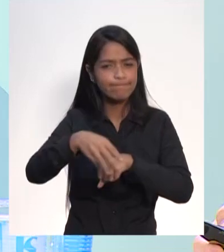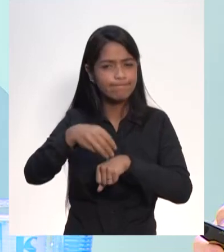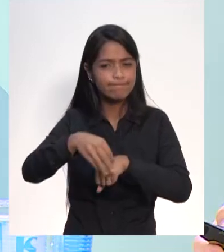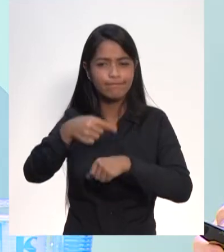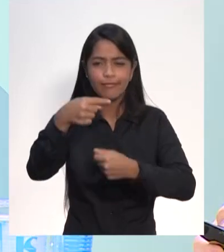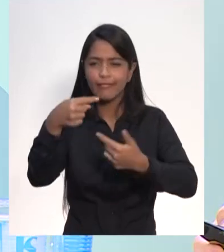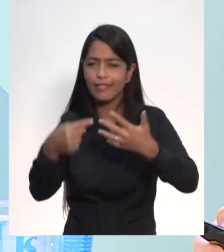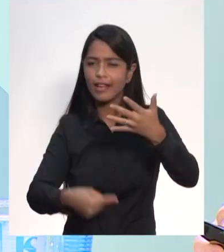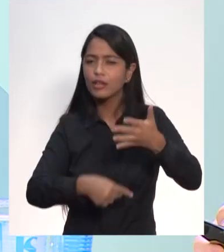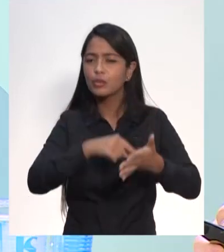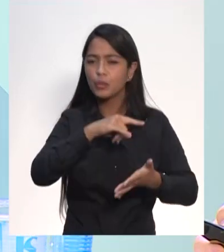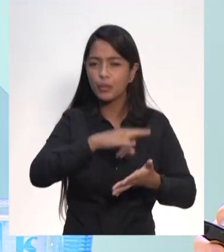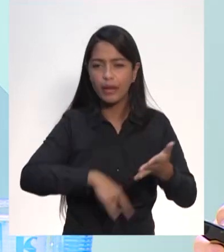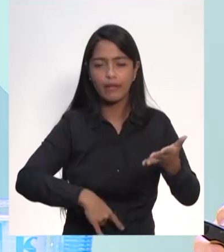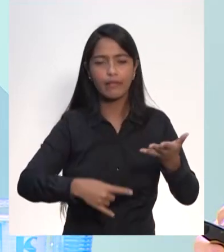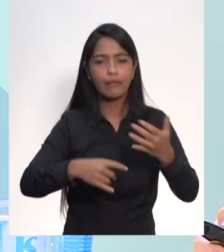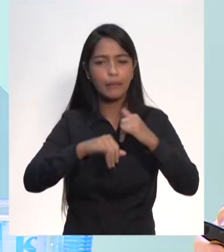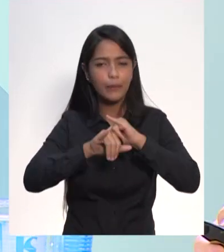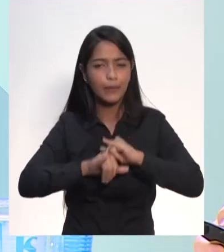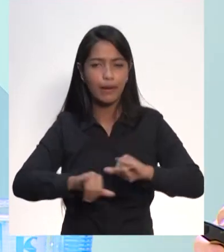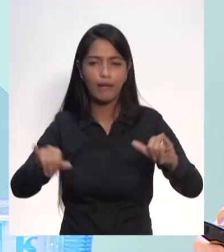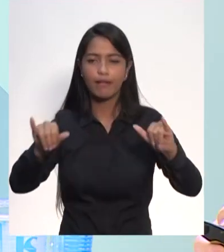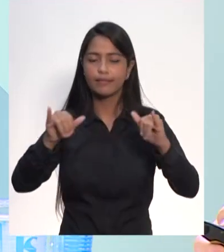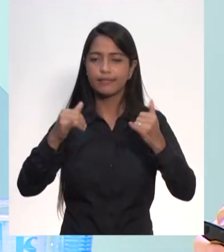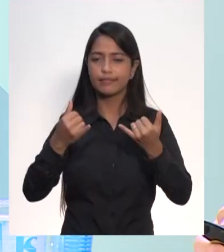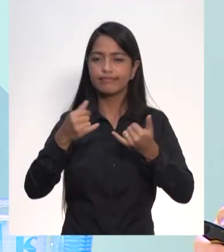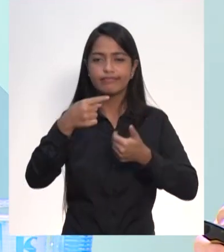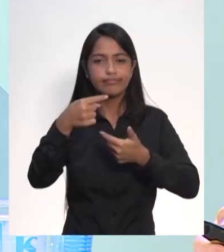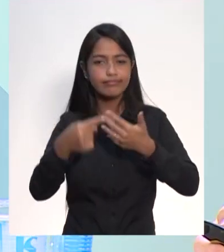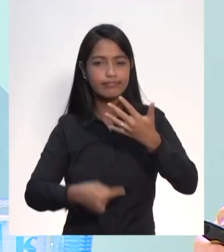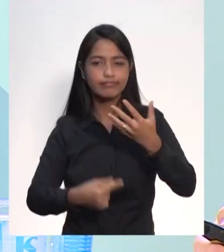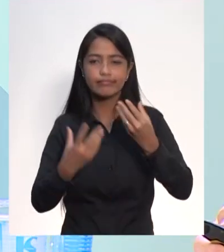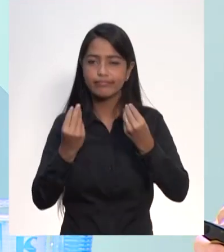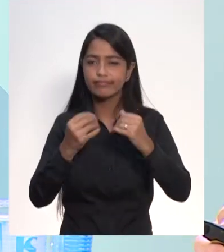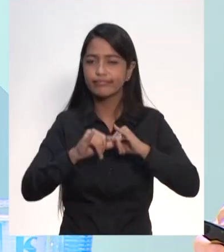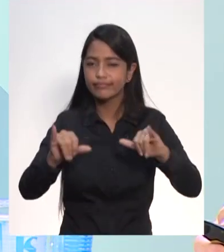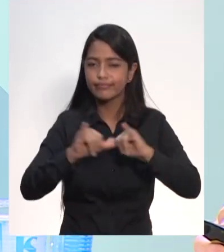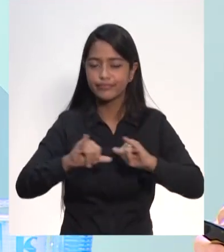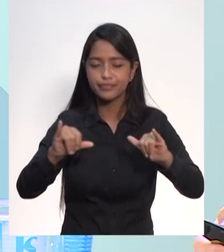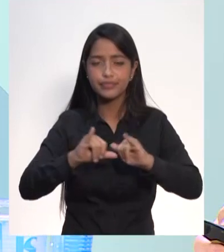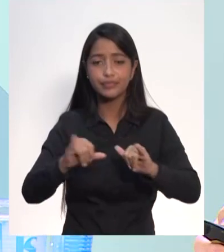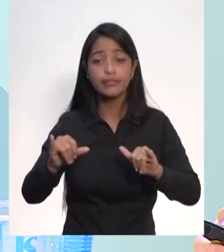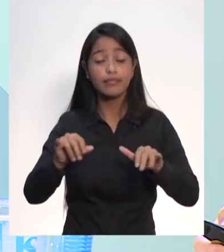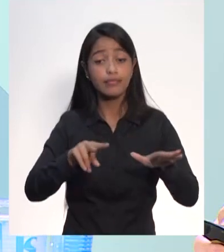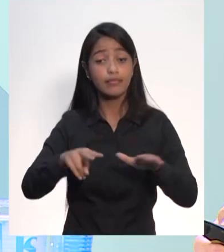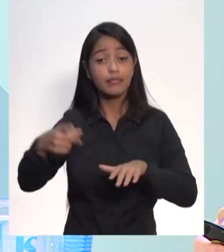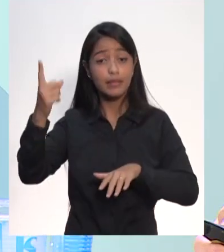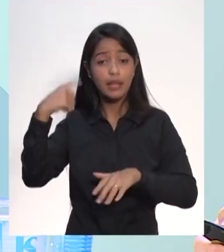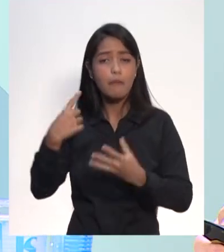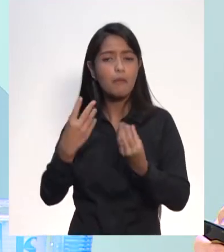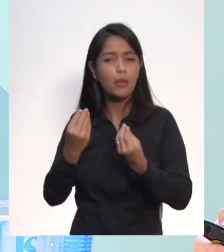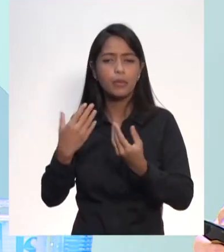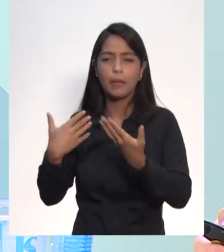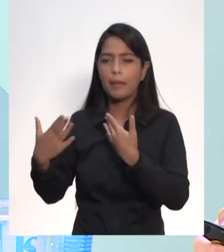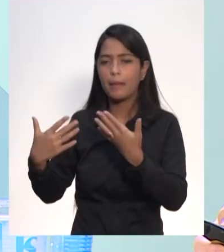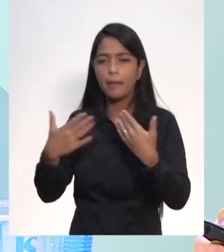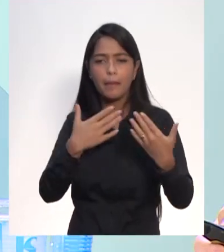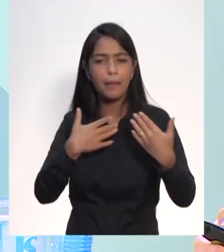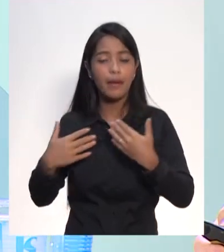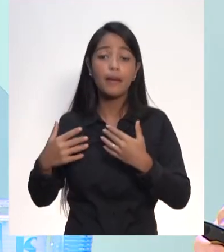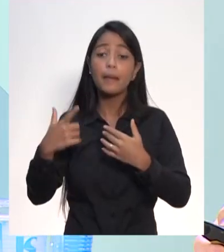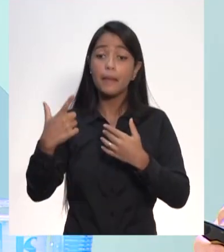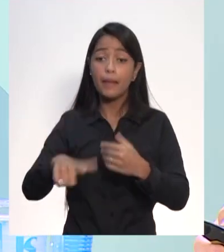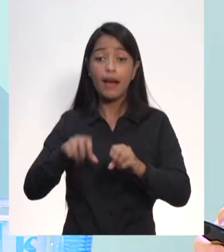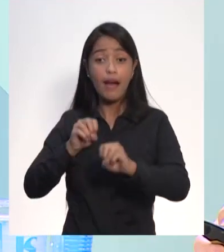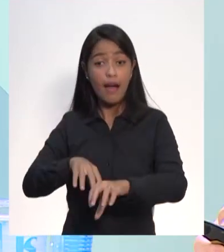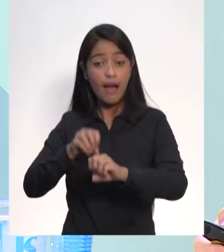documentos também, vários comunicados, né? Nós tivemos aqui bate-papos, aulas muito interessantes,